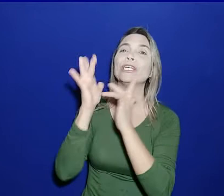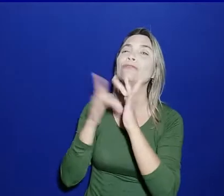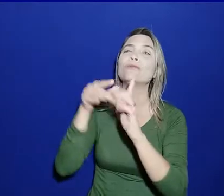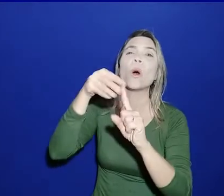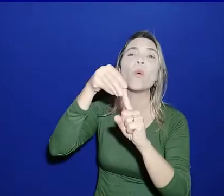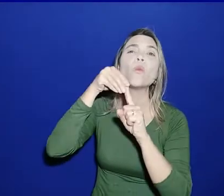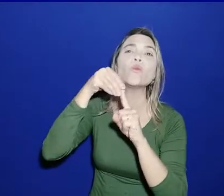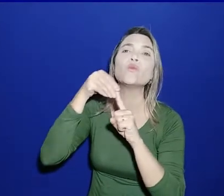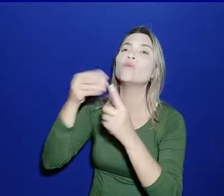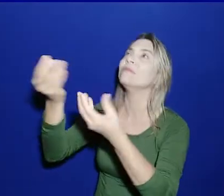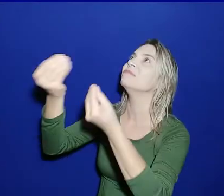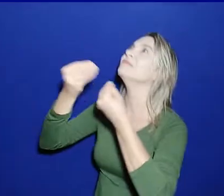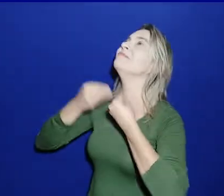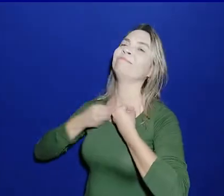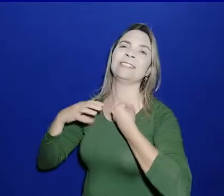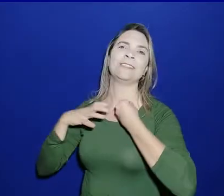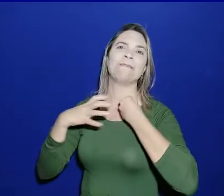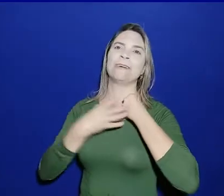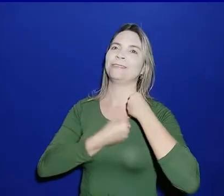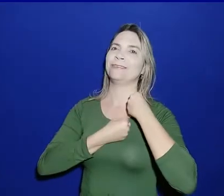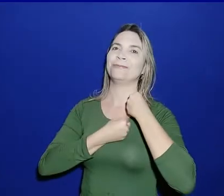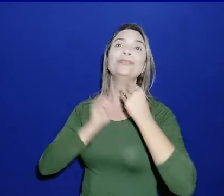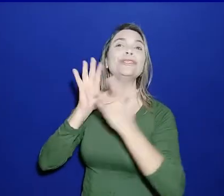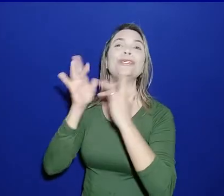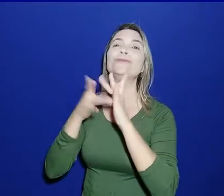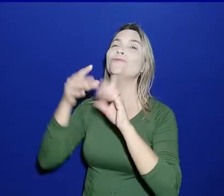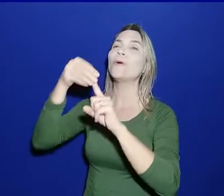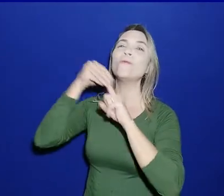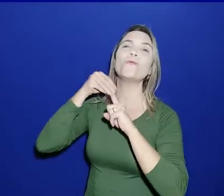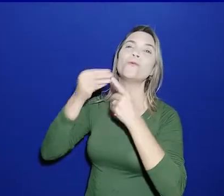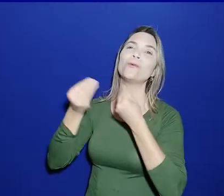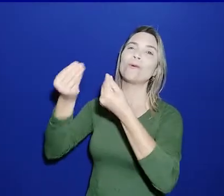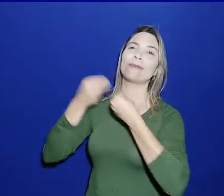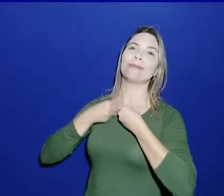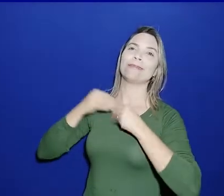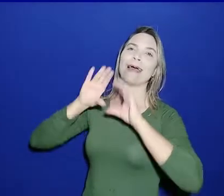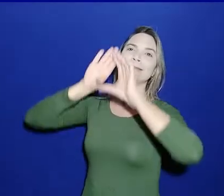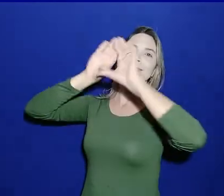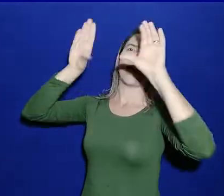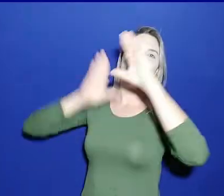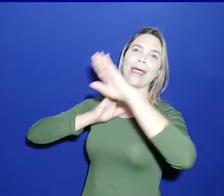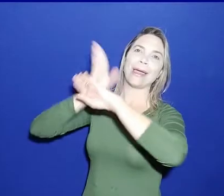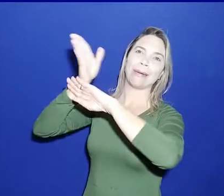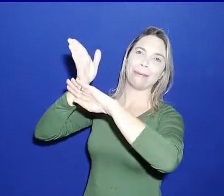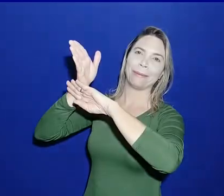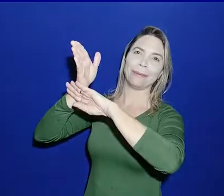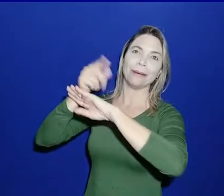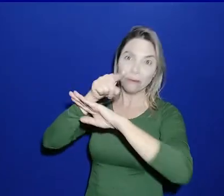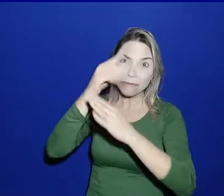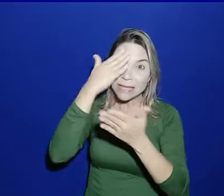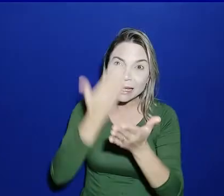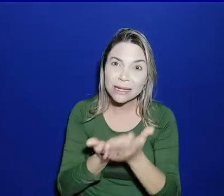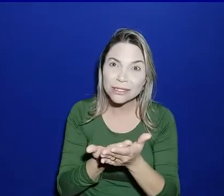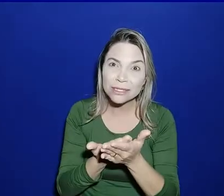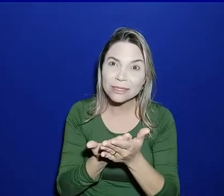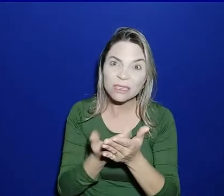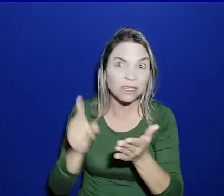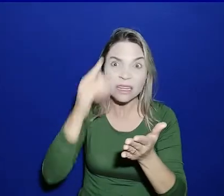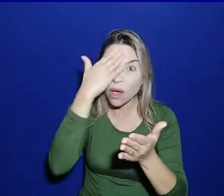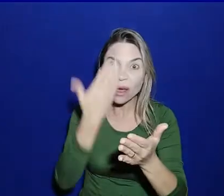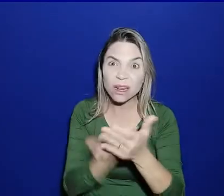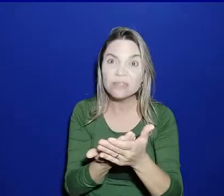Pai. Ninguém vem ao Pai se não for por meio de Jesus. Você não crê? E por que você não crê?